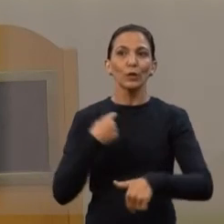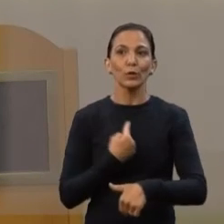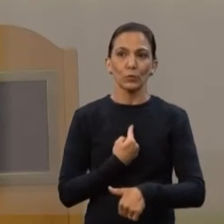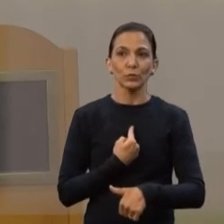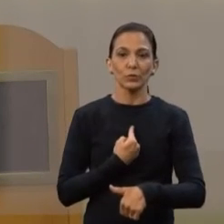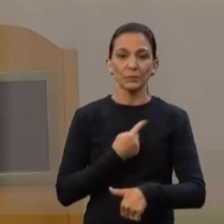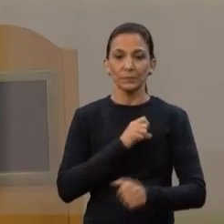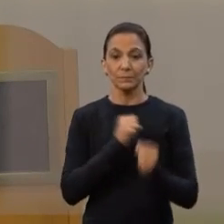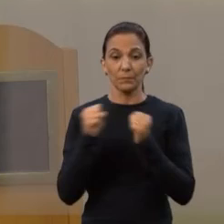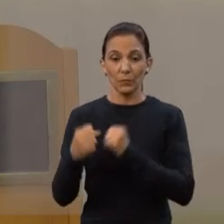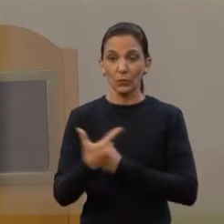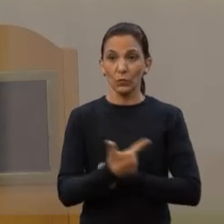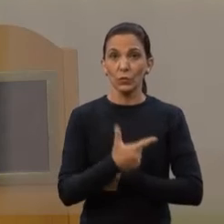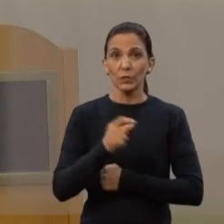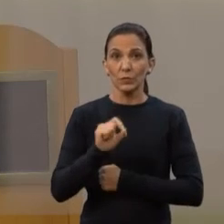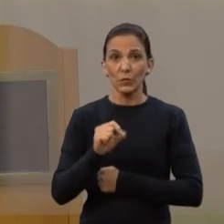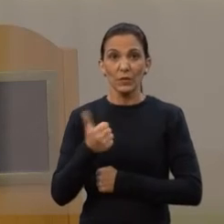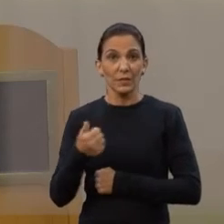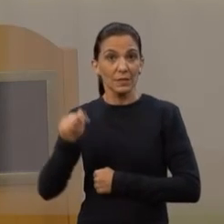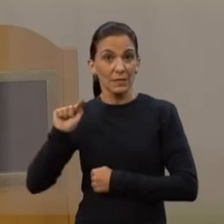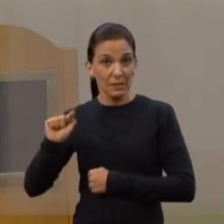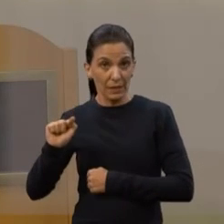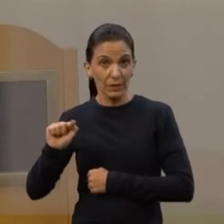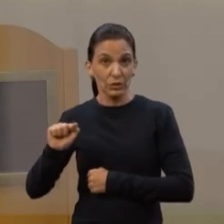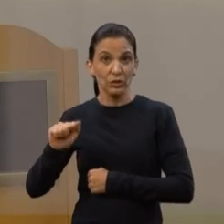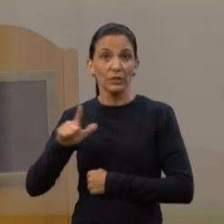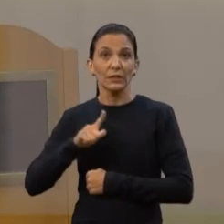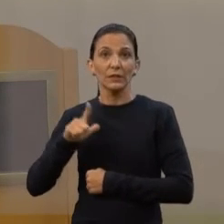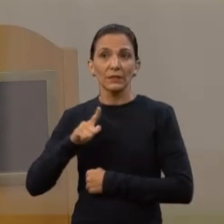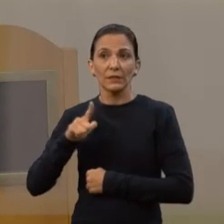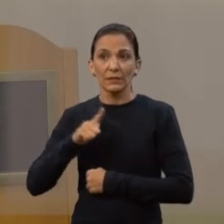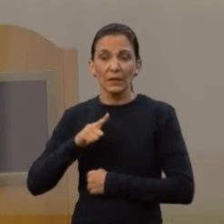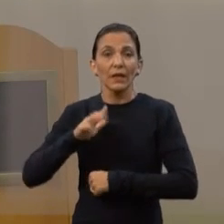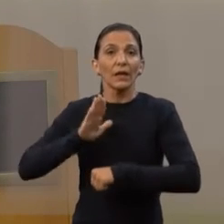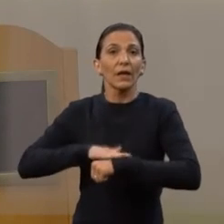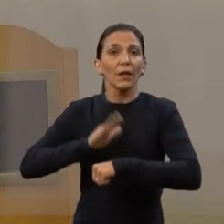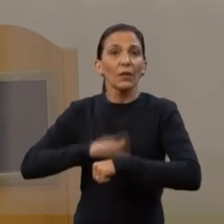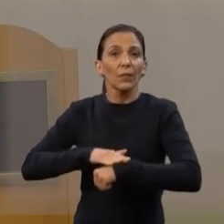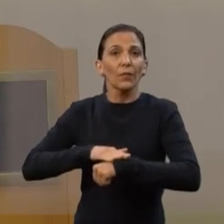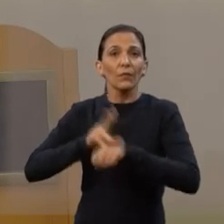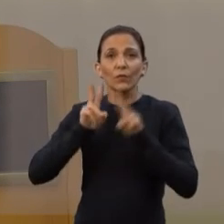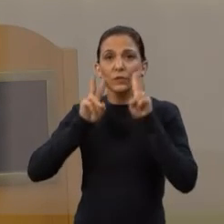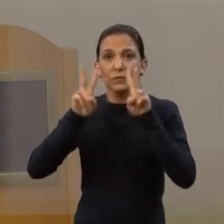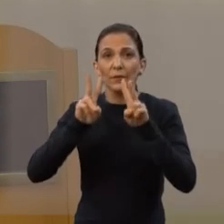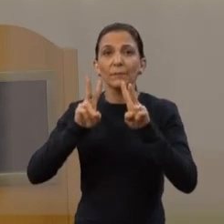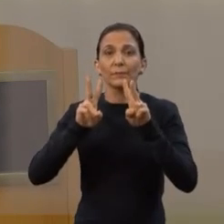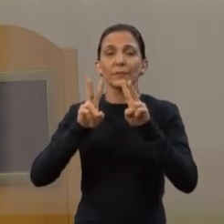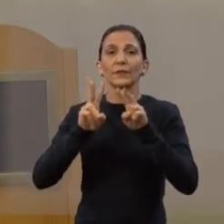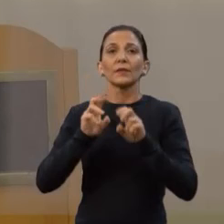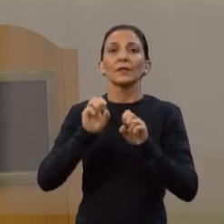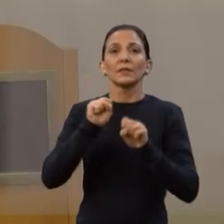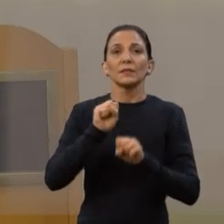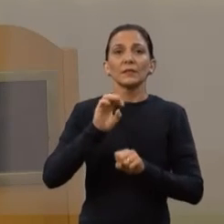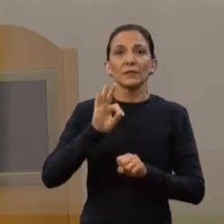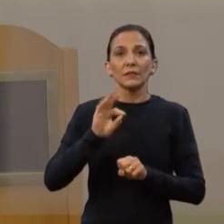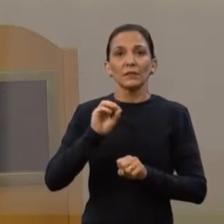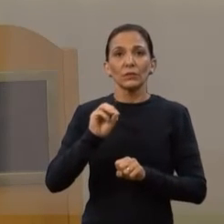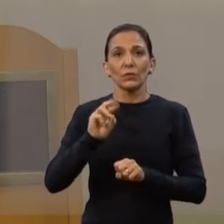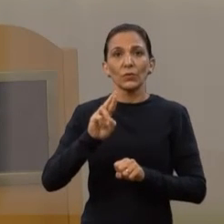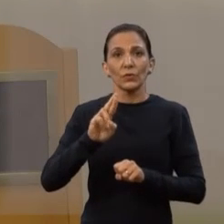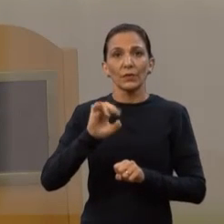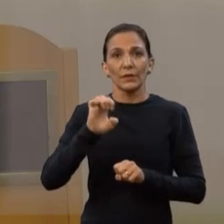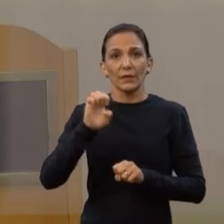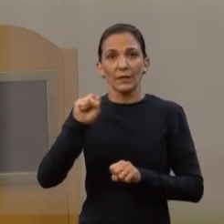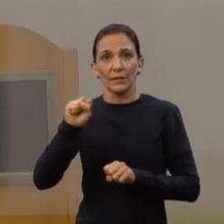Assumimos em 2017 nós lançamos a prestação de contas em tempo real então é pelos Stories que vocês vão saber onde eu estou o que